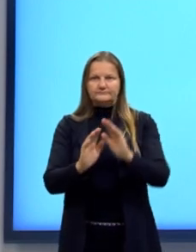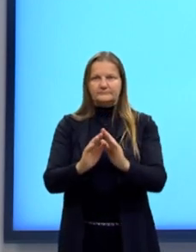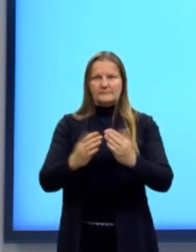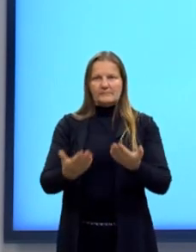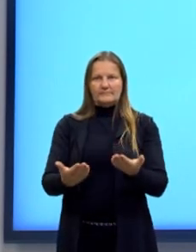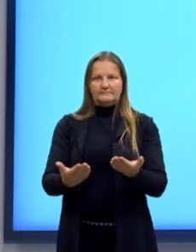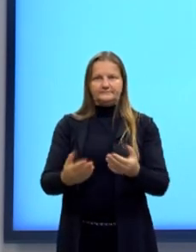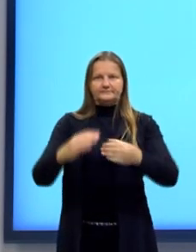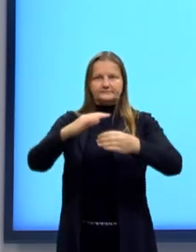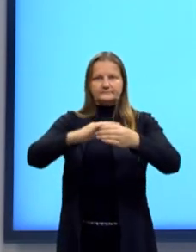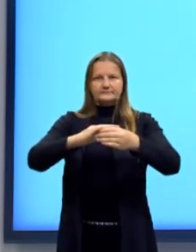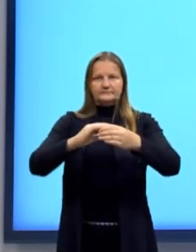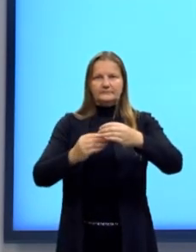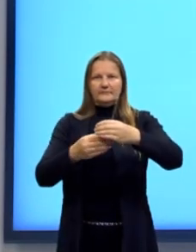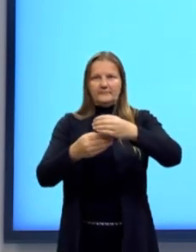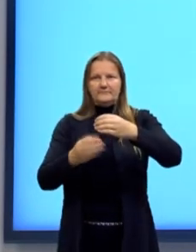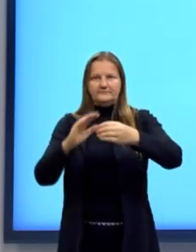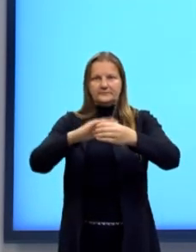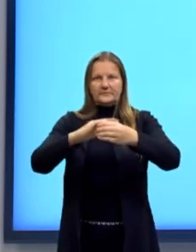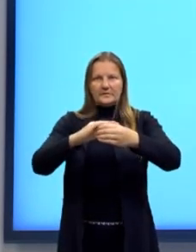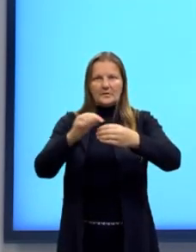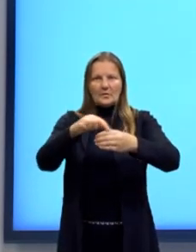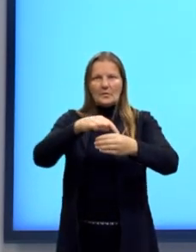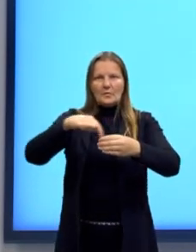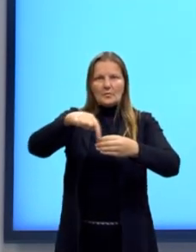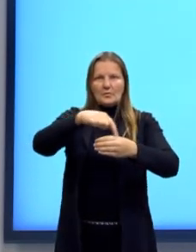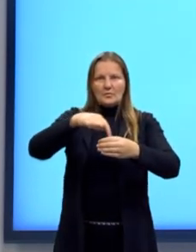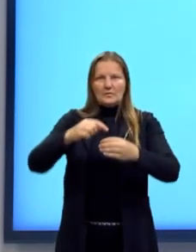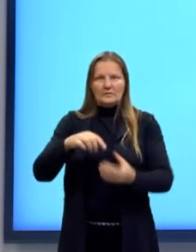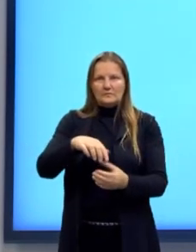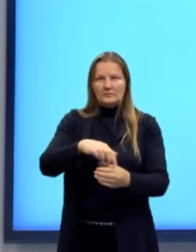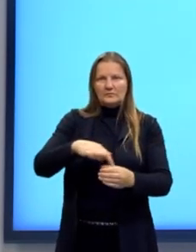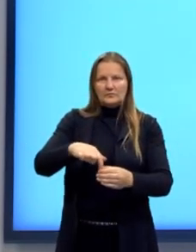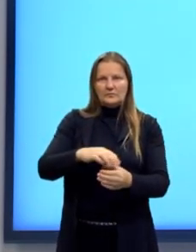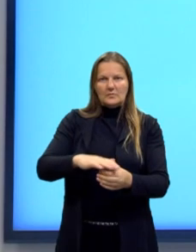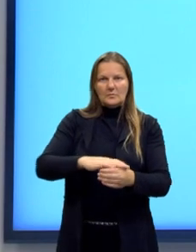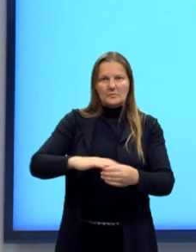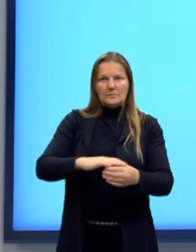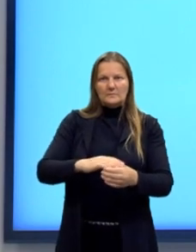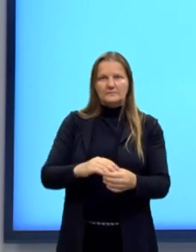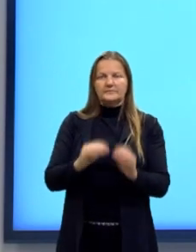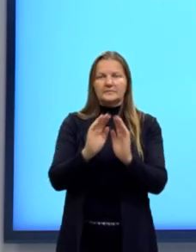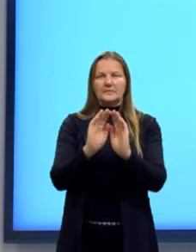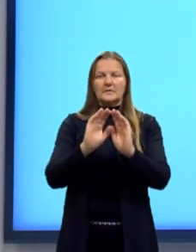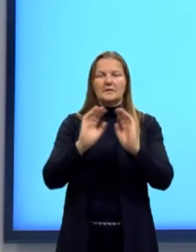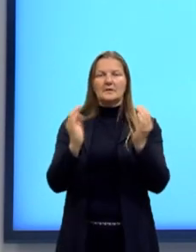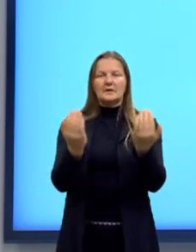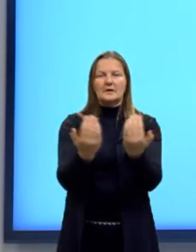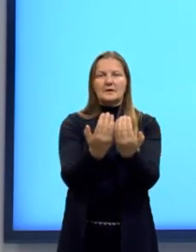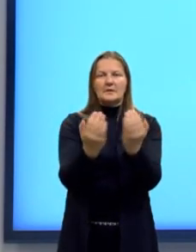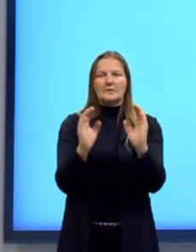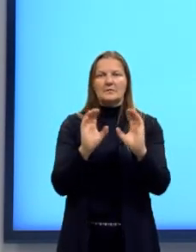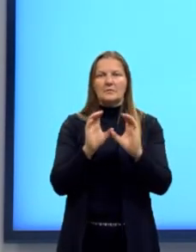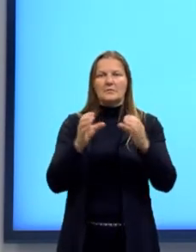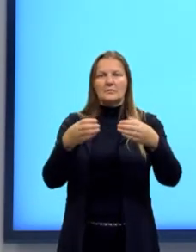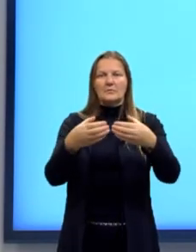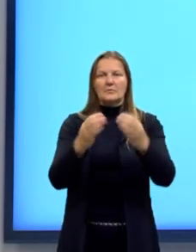do cilindro as duas bases com formato circular e a área lateral seria a